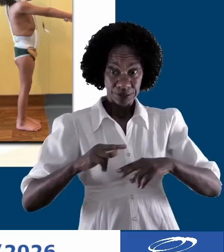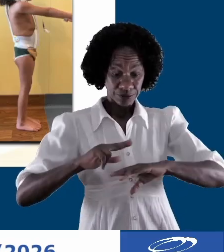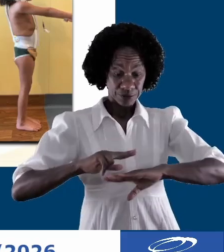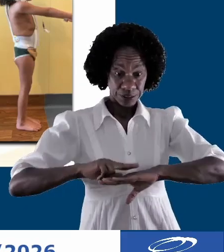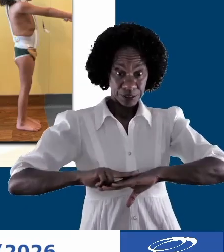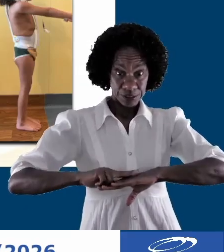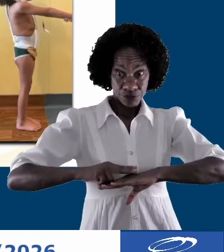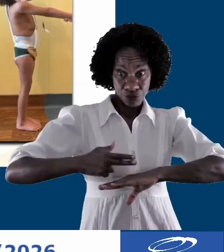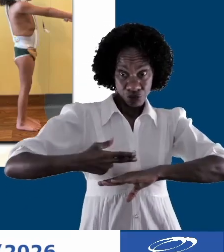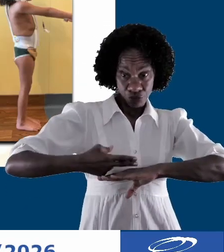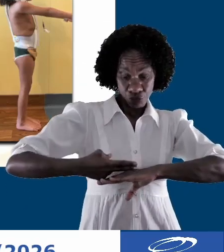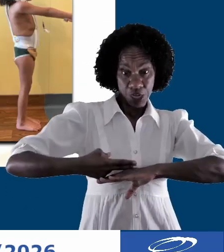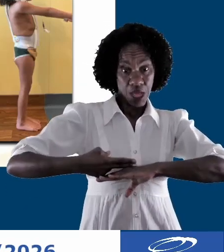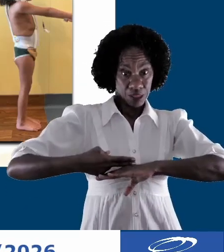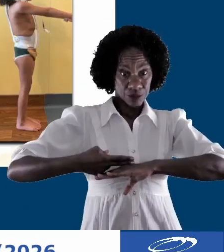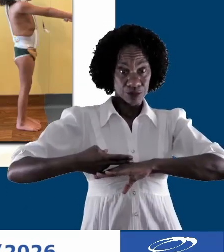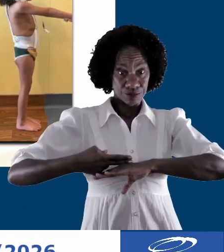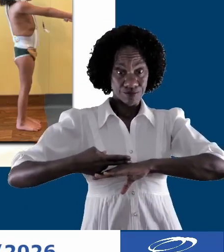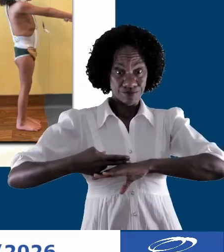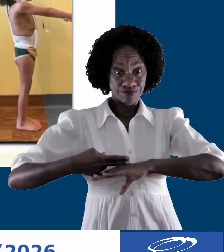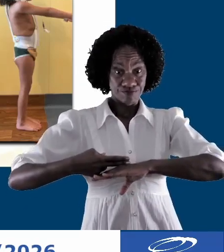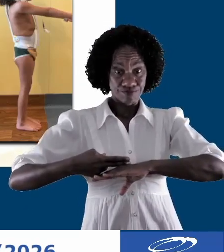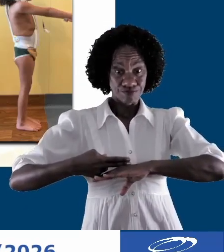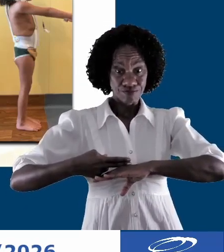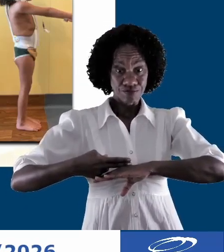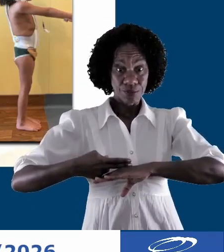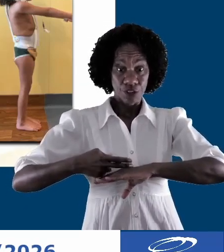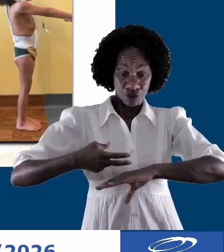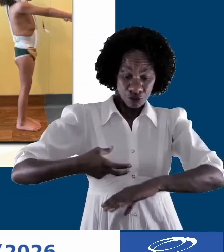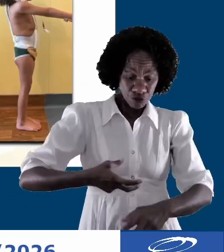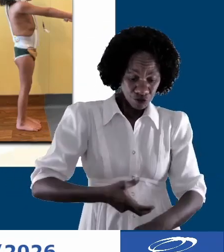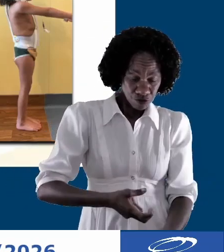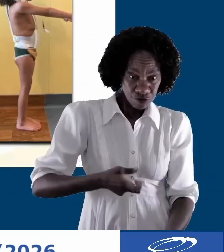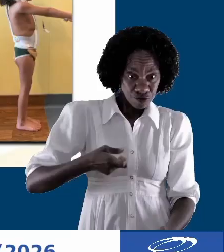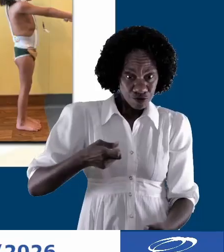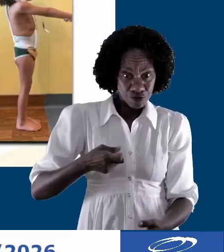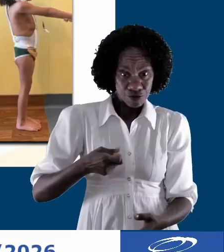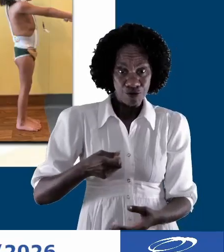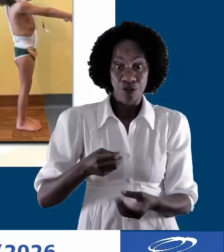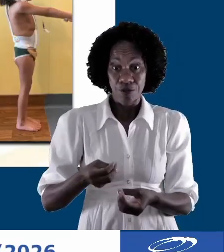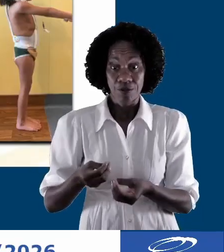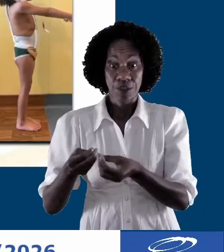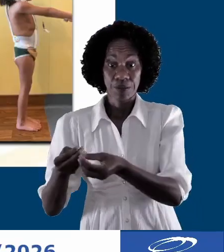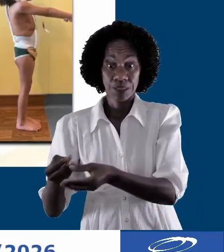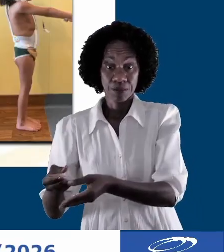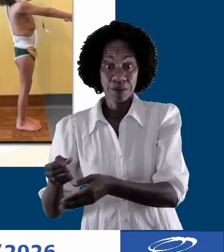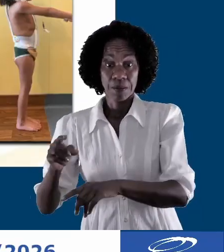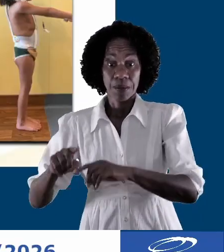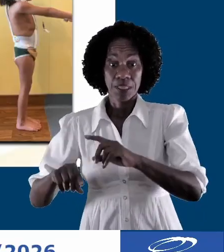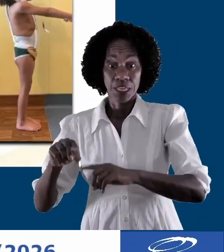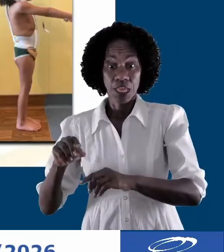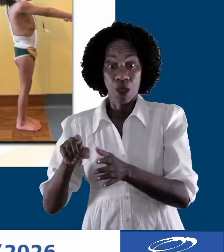enviado material para análise dos tecidos e estamos tentando um